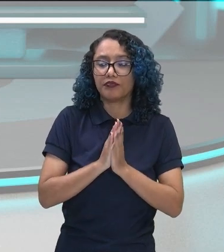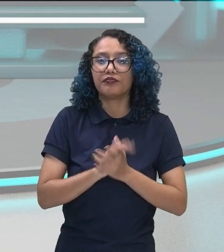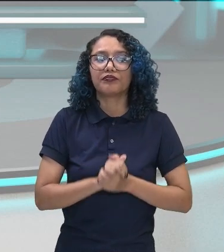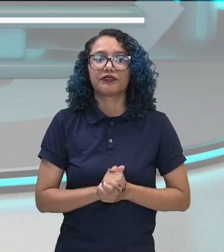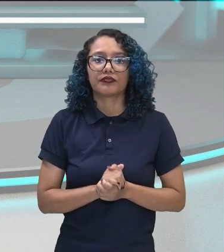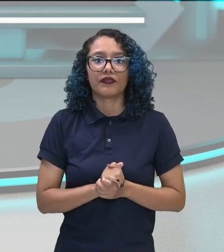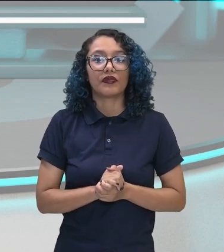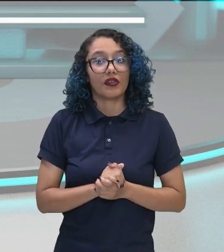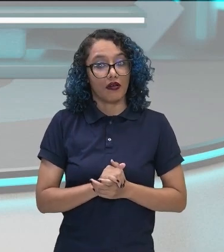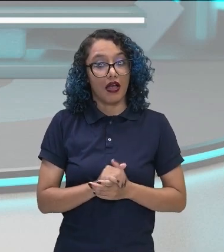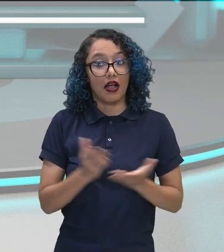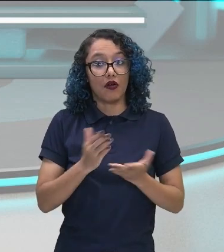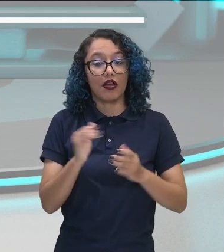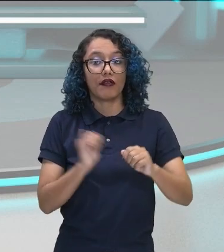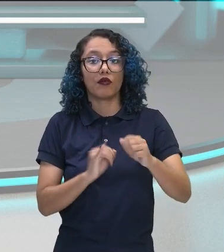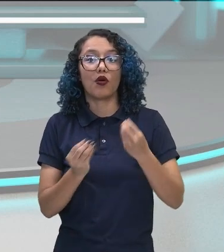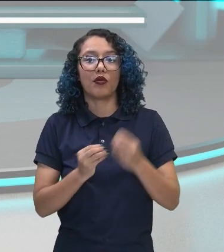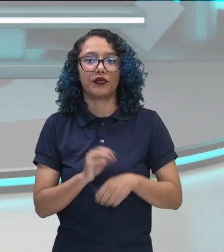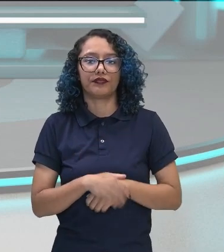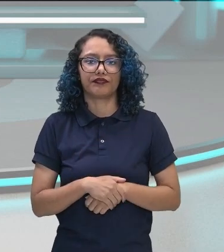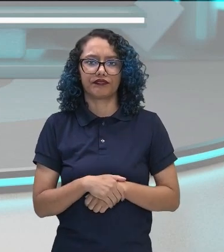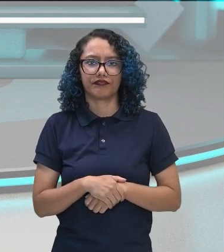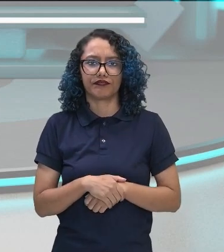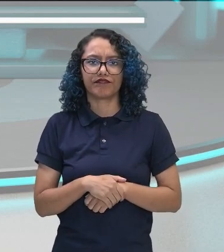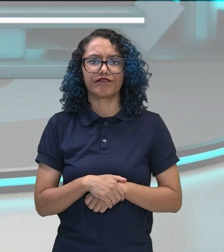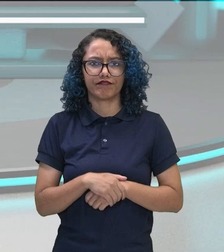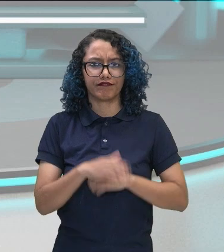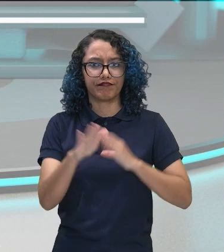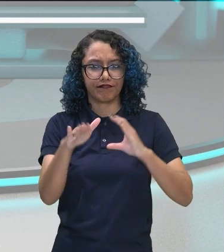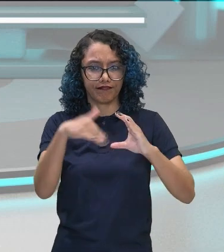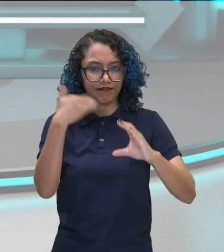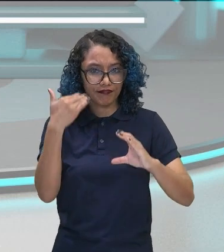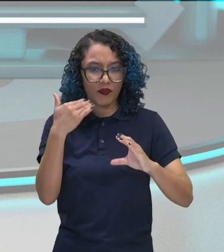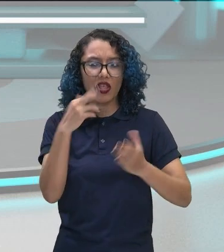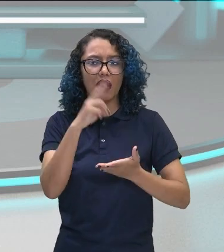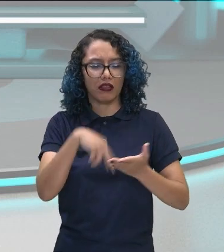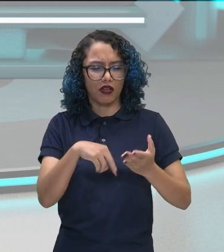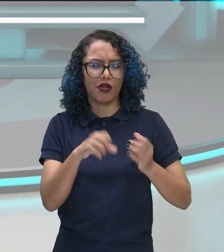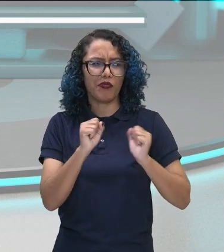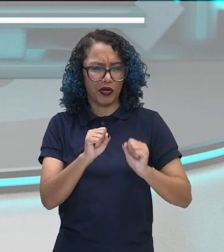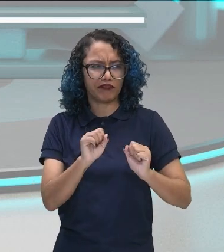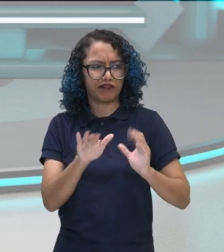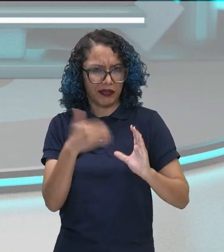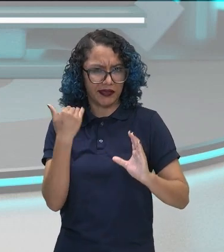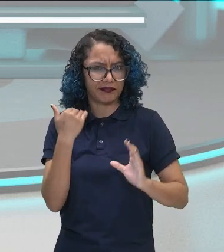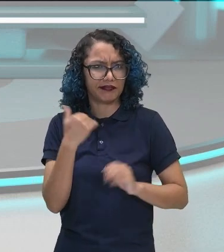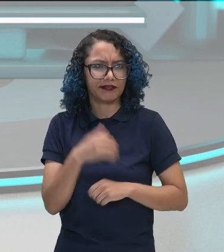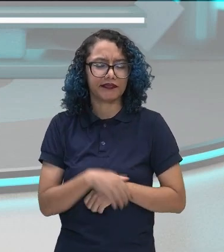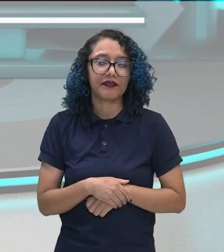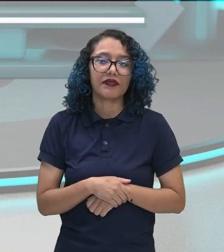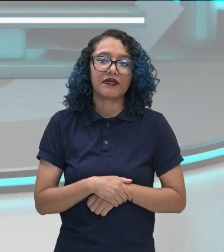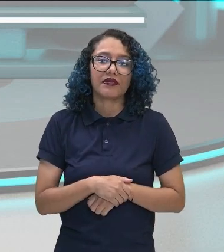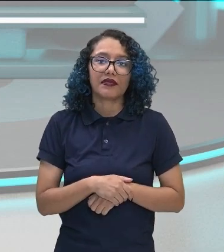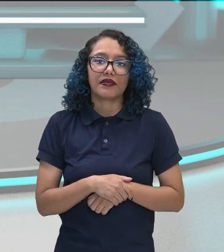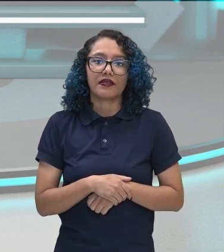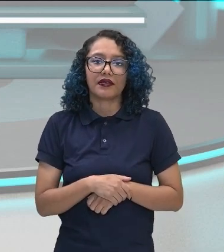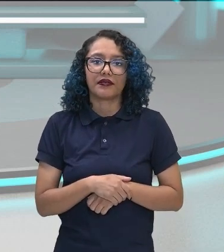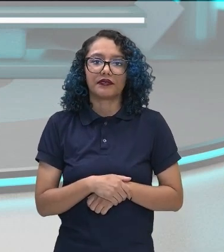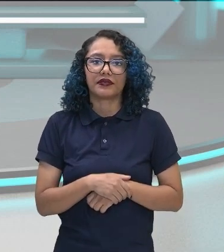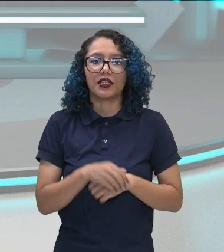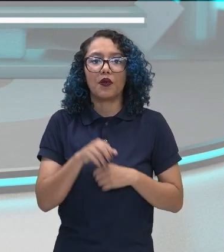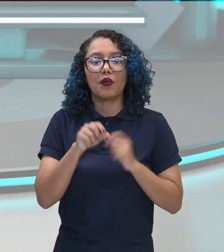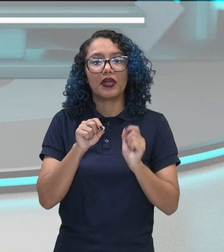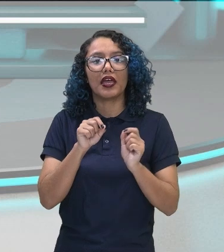informal. Você pode me mandar o relatório atualizado até o fim do dia? Então, poderia, por gentileza, e no